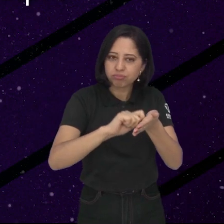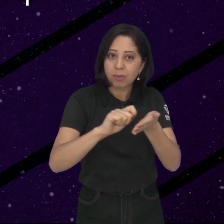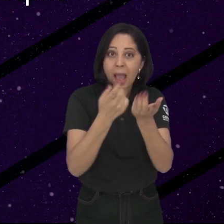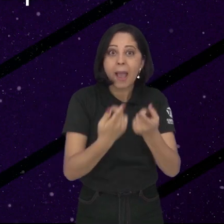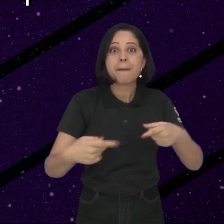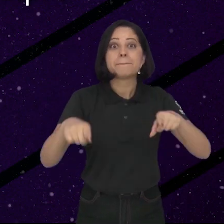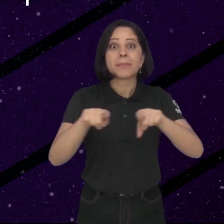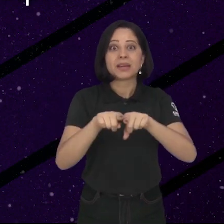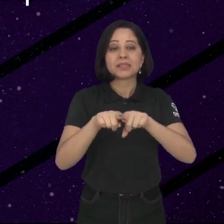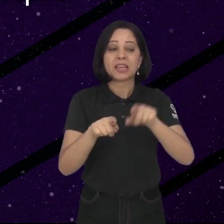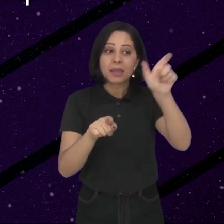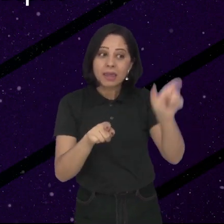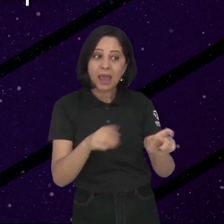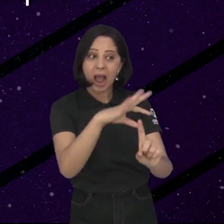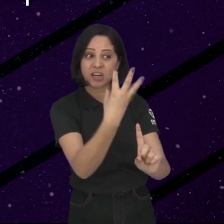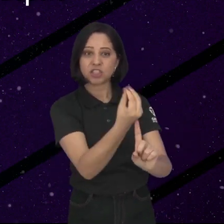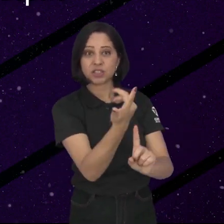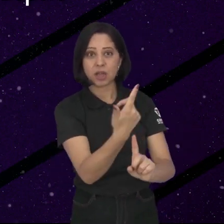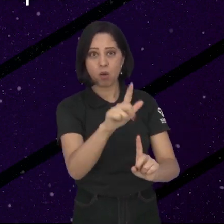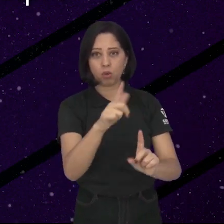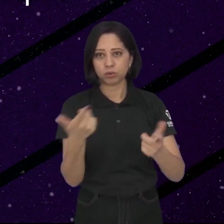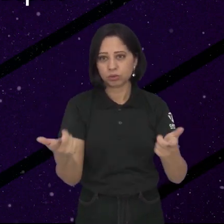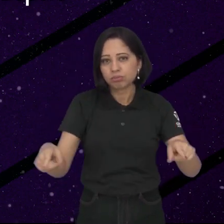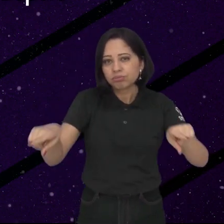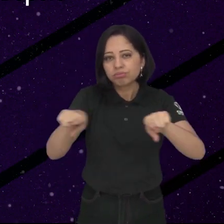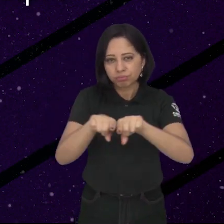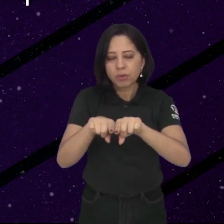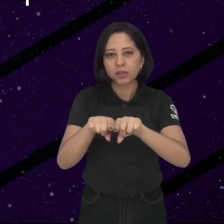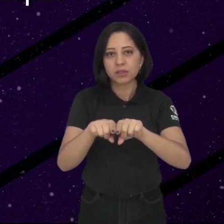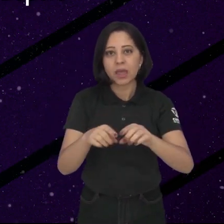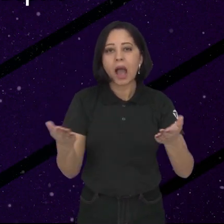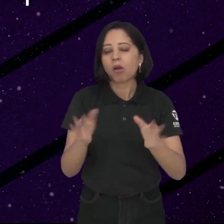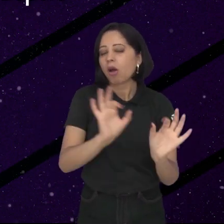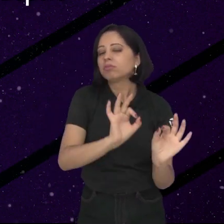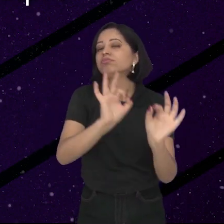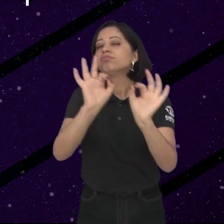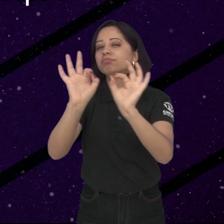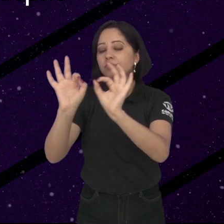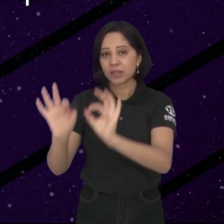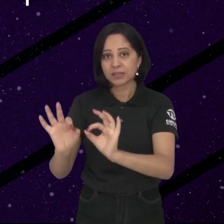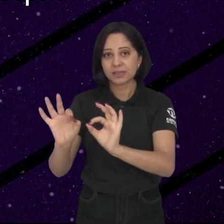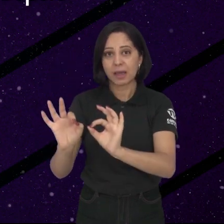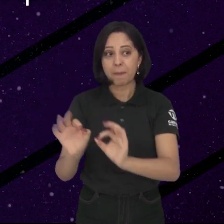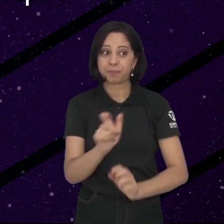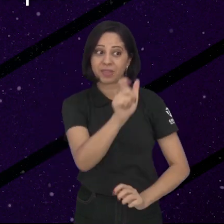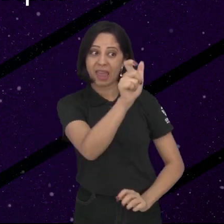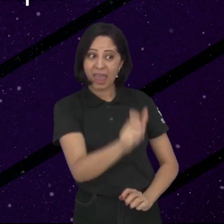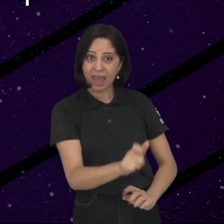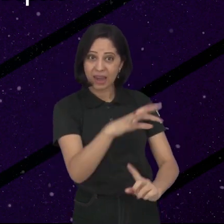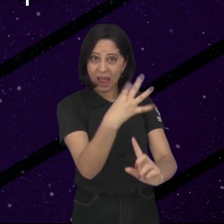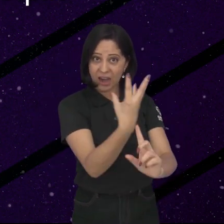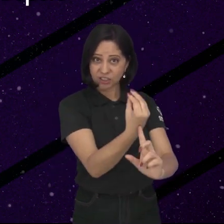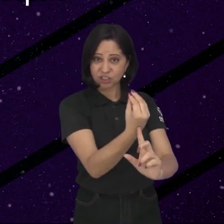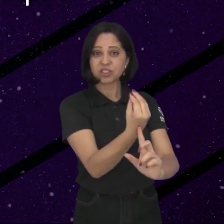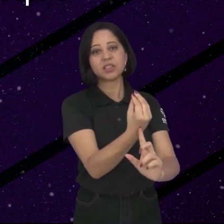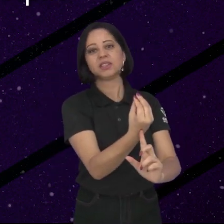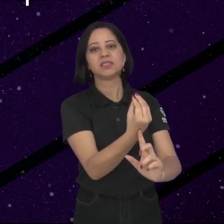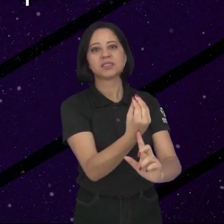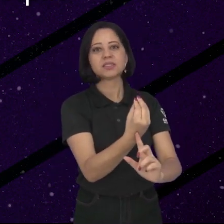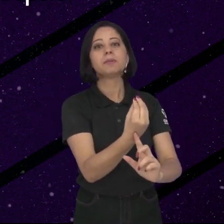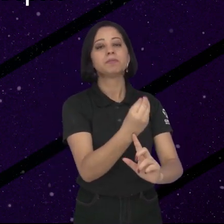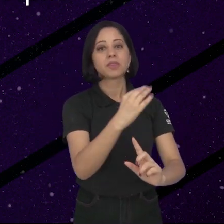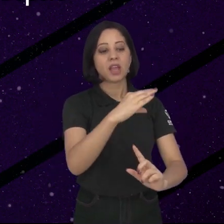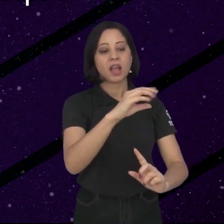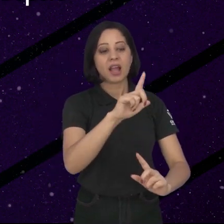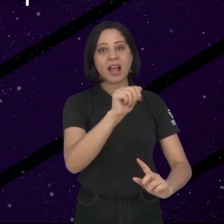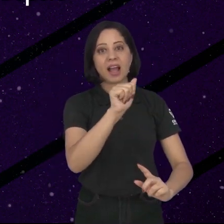parceria com outros cantores, como é o caso do videoclipe que vamos assistir hoje, que traz a participação da talentosíssima Clary